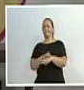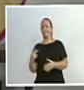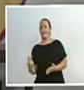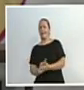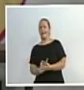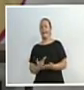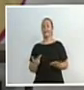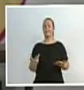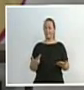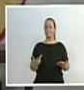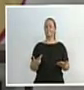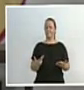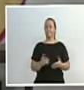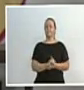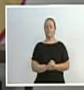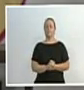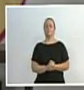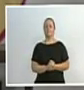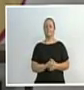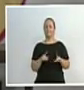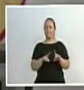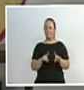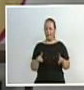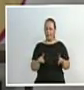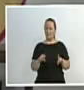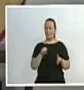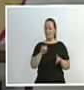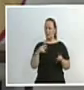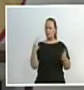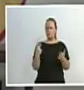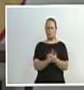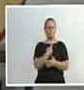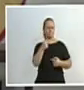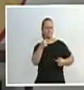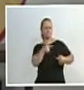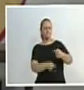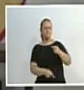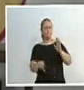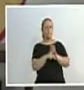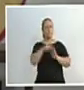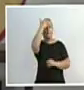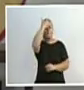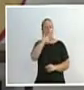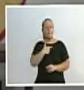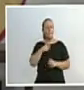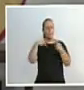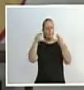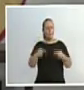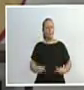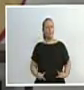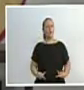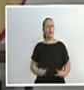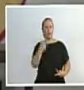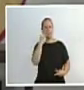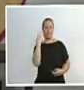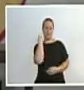E essas injustiças de que a natureza humana é objeto